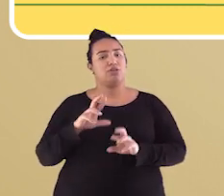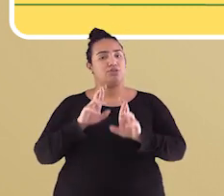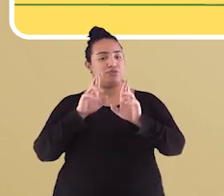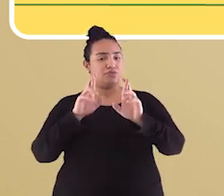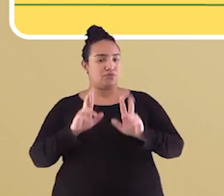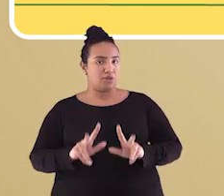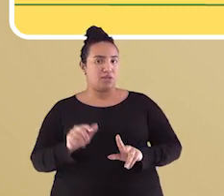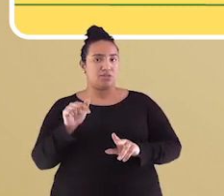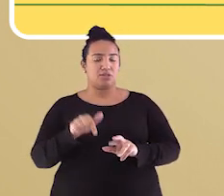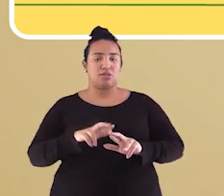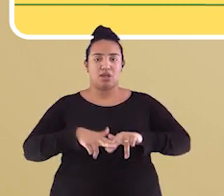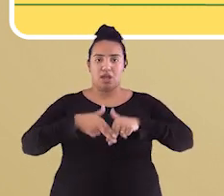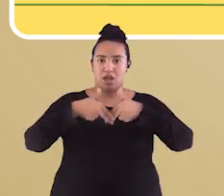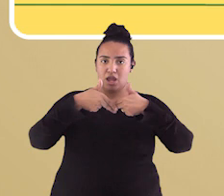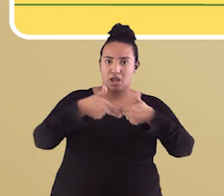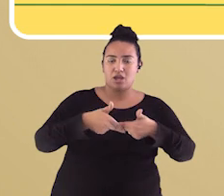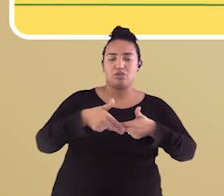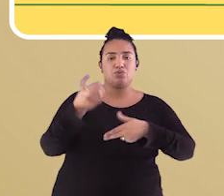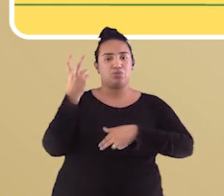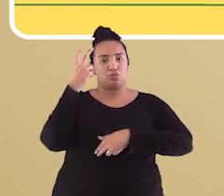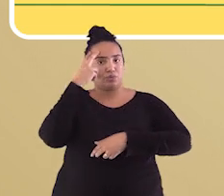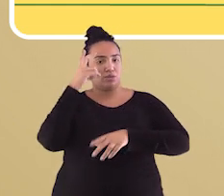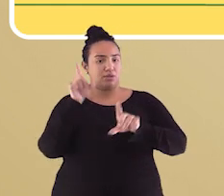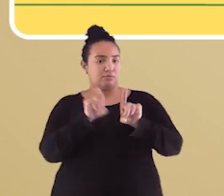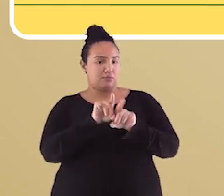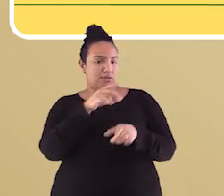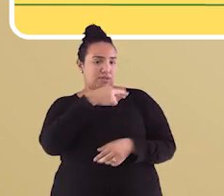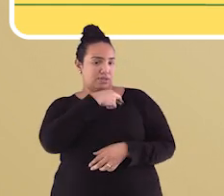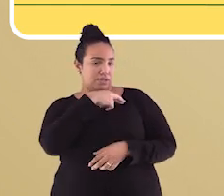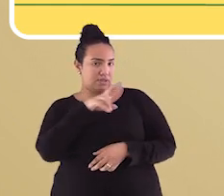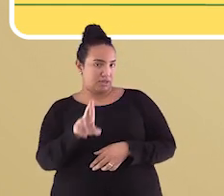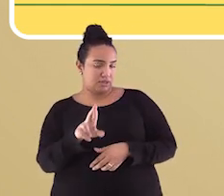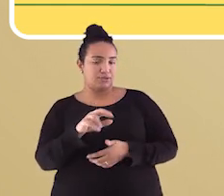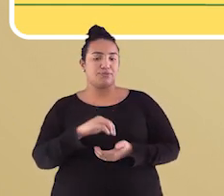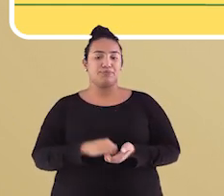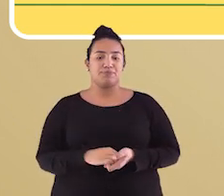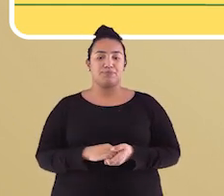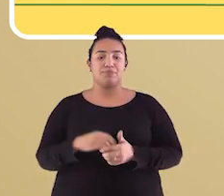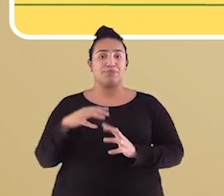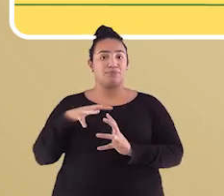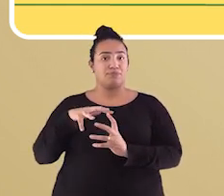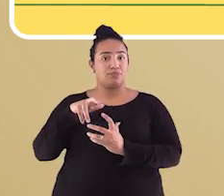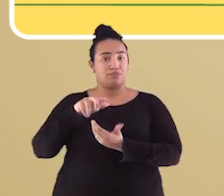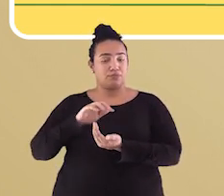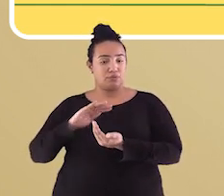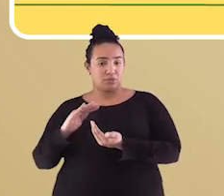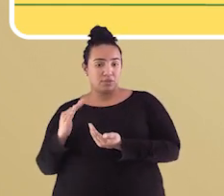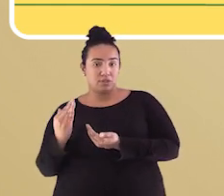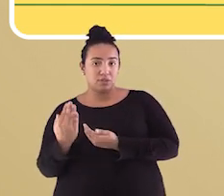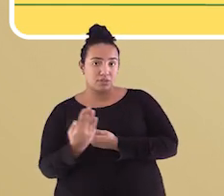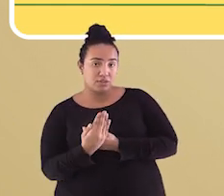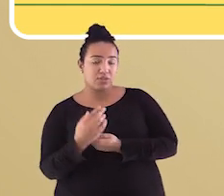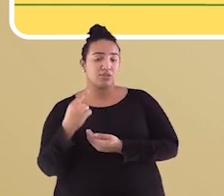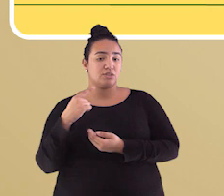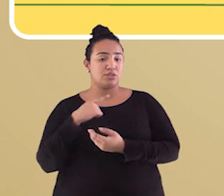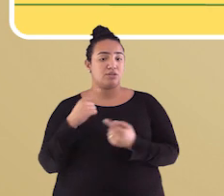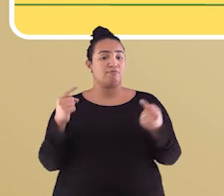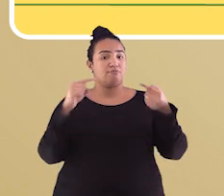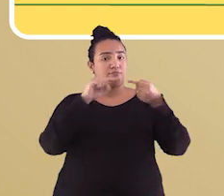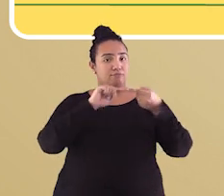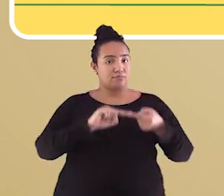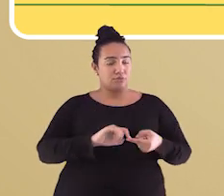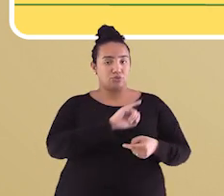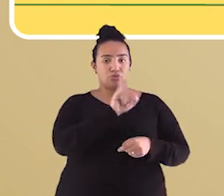também religiosas. O Ocidente apresenta uma cultura grega e romana, atrelado ao judaísmo e